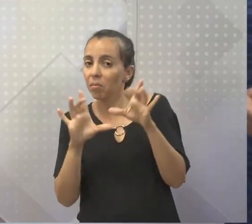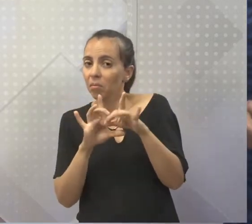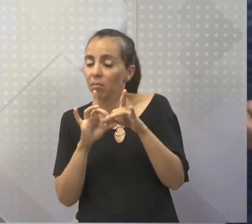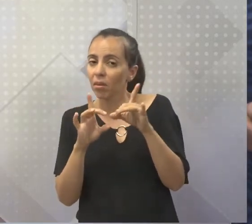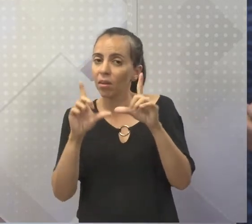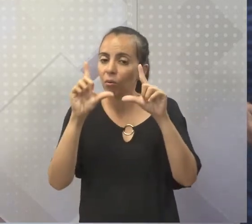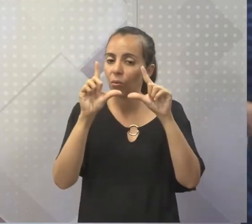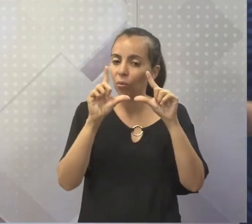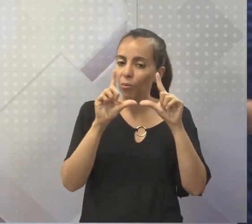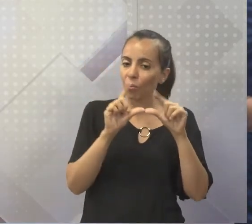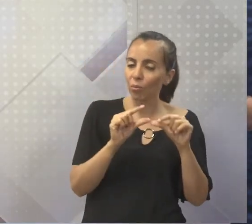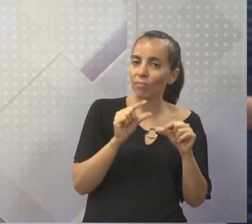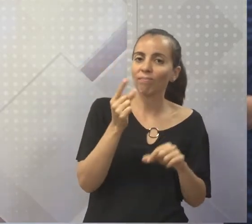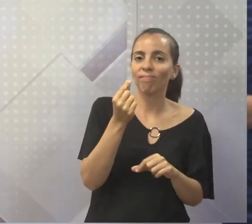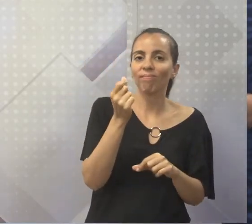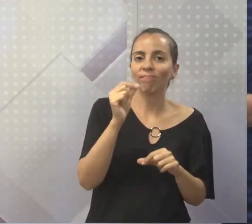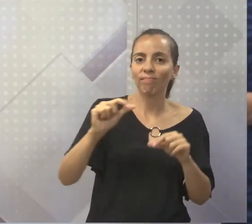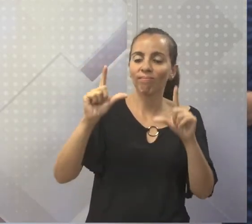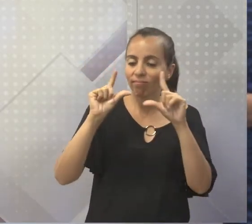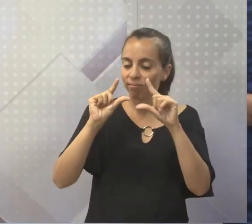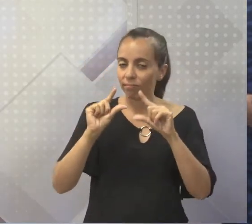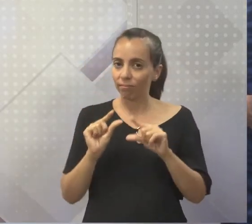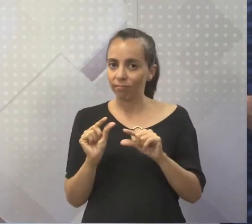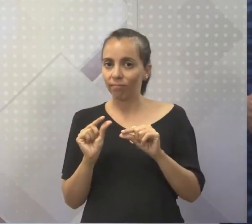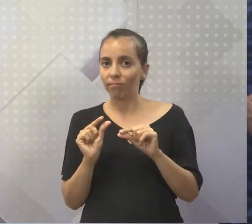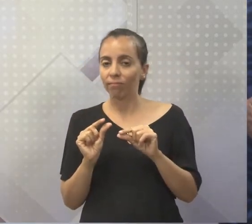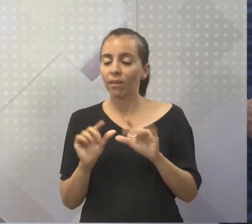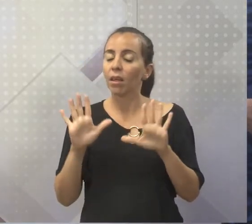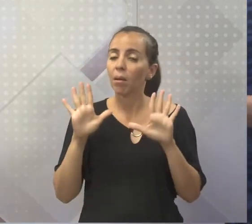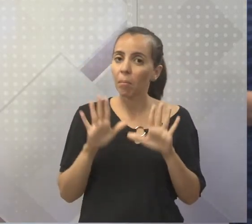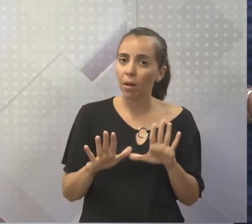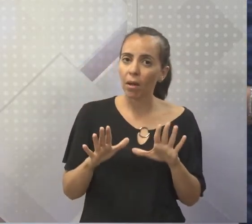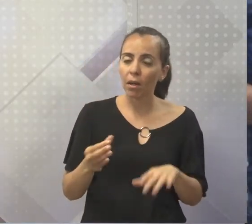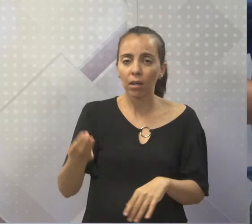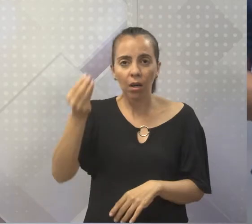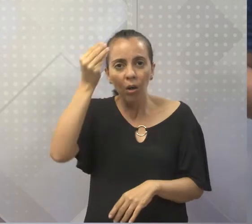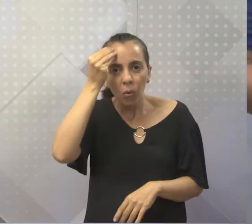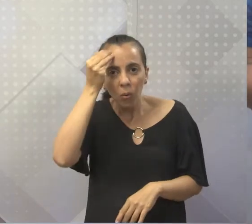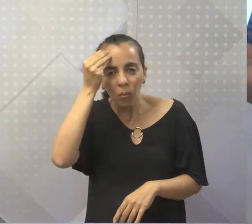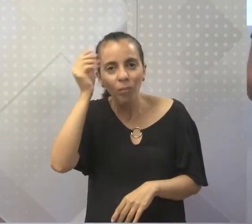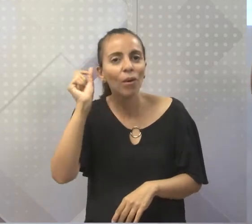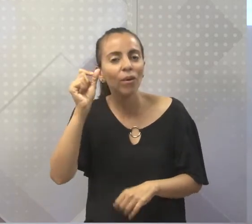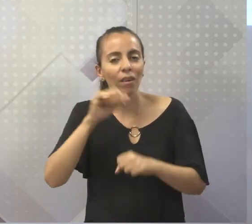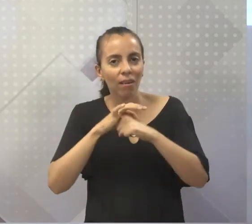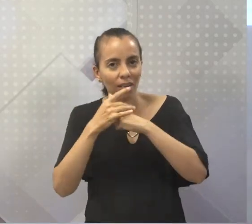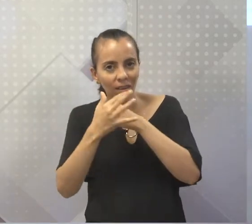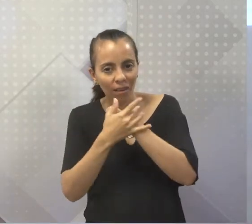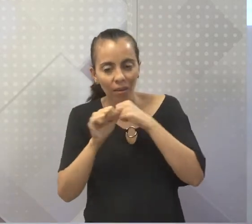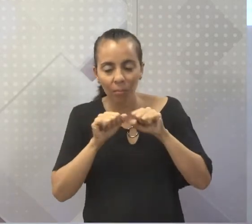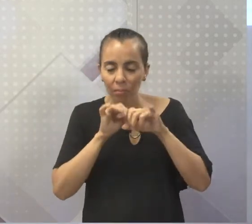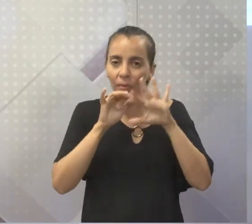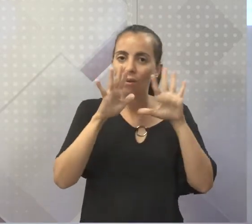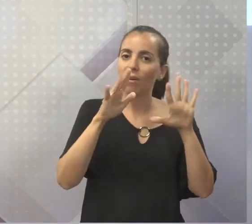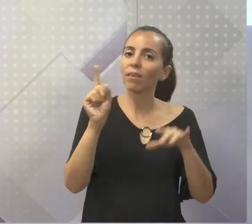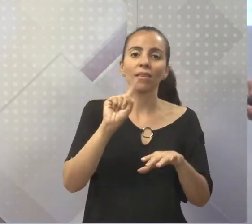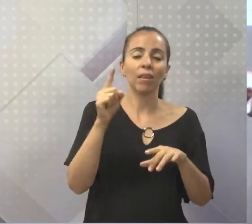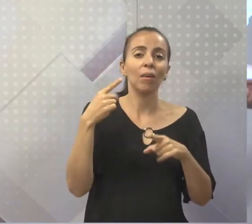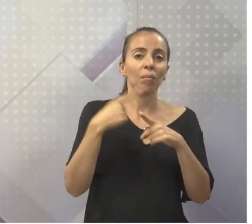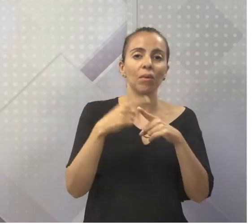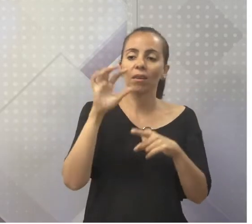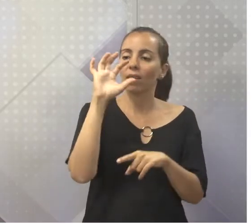nós Tudo isso resultado não é na poderia mas está associado às mudanças